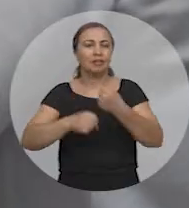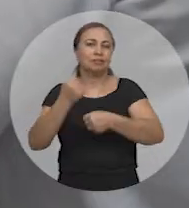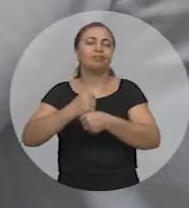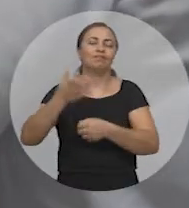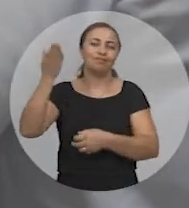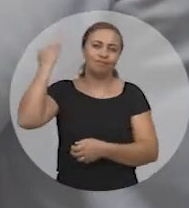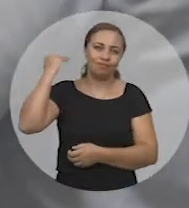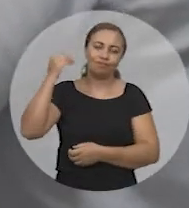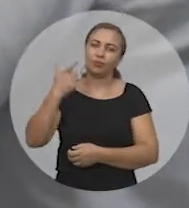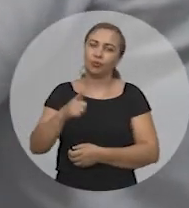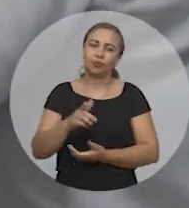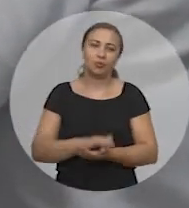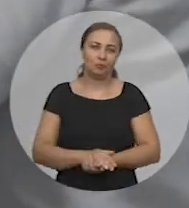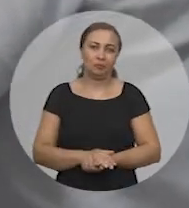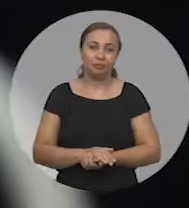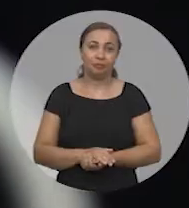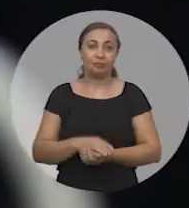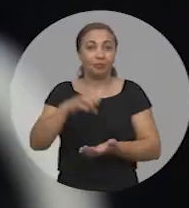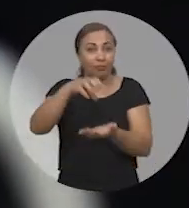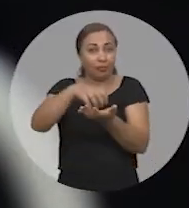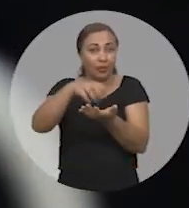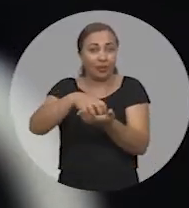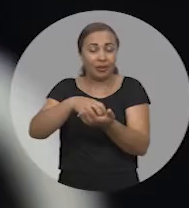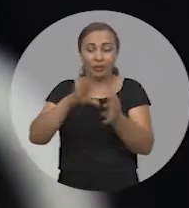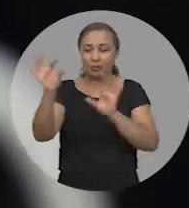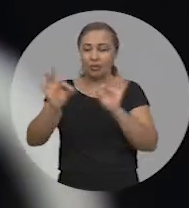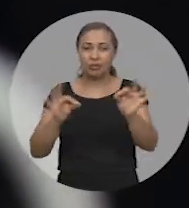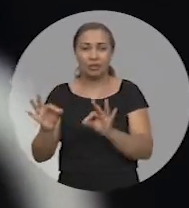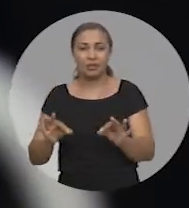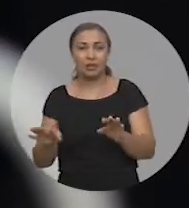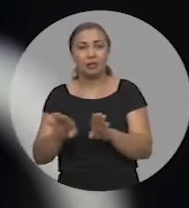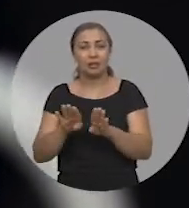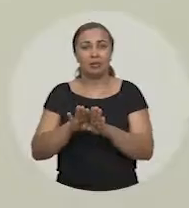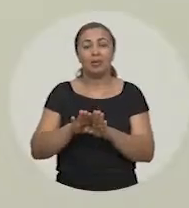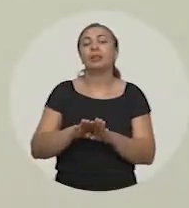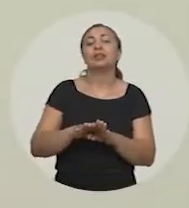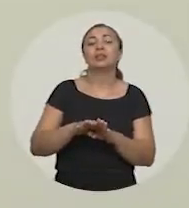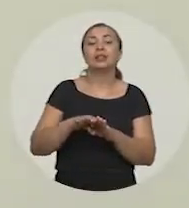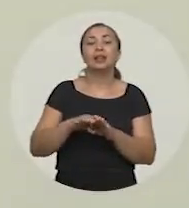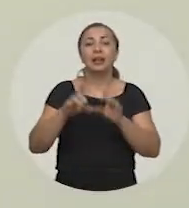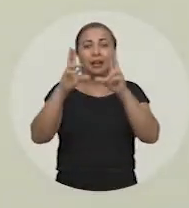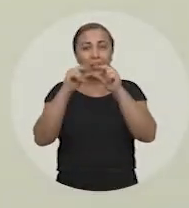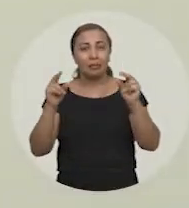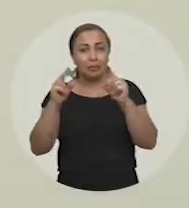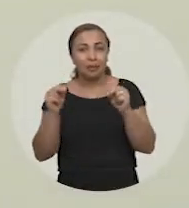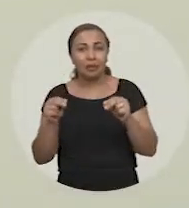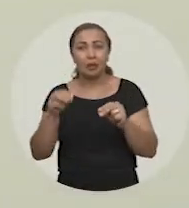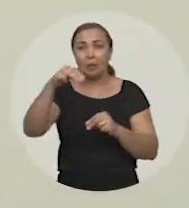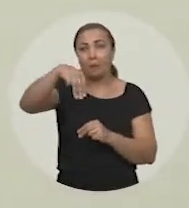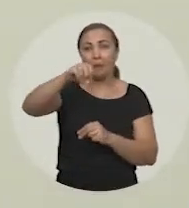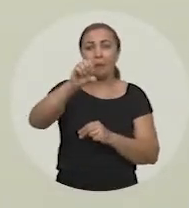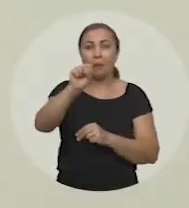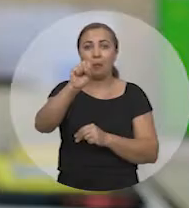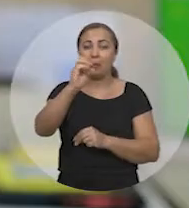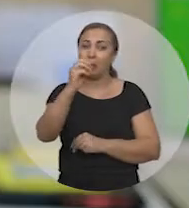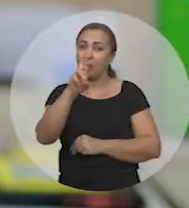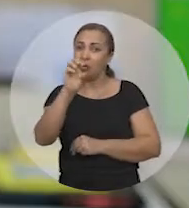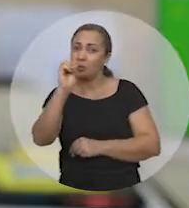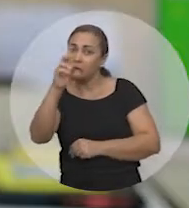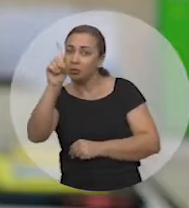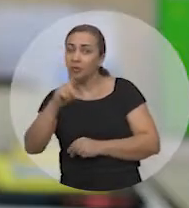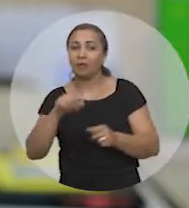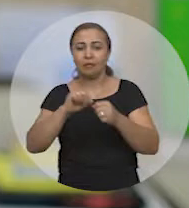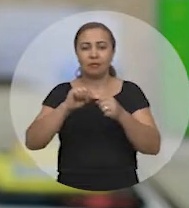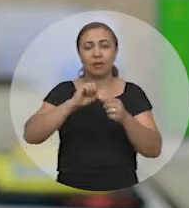100 anos as centrais de regulação tanto a central metropolitana de regulação quanto a central do Oeste Mossoró